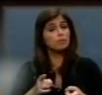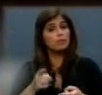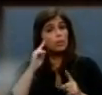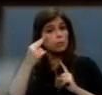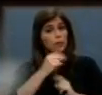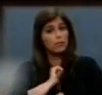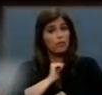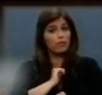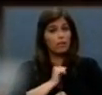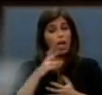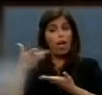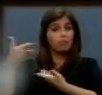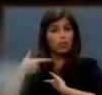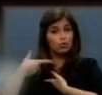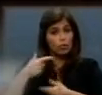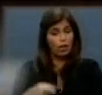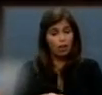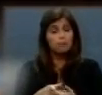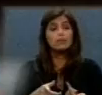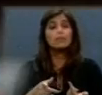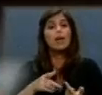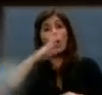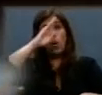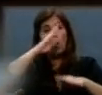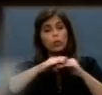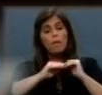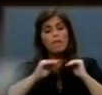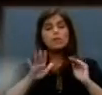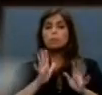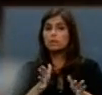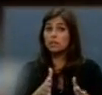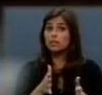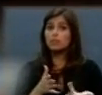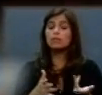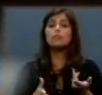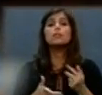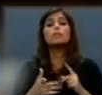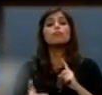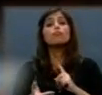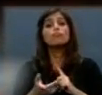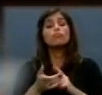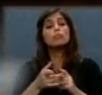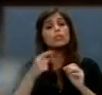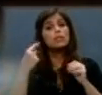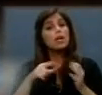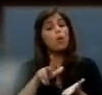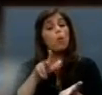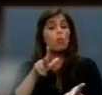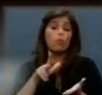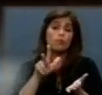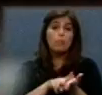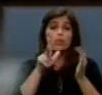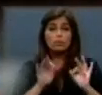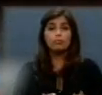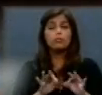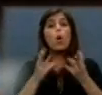o protetorado. Para chegarmos à última etapa, precisamos de ter o orçamento aprovado e, por isso